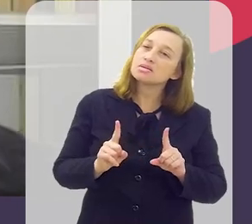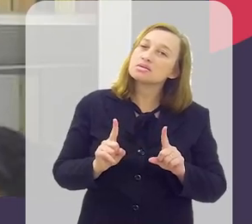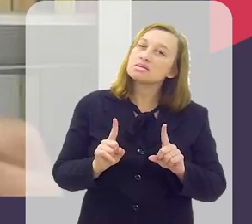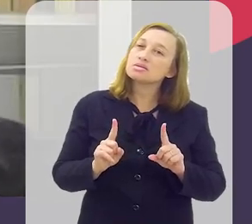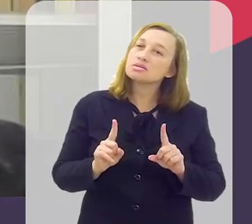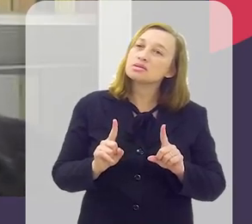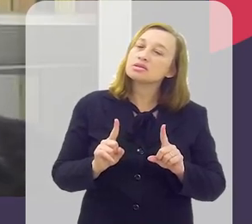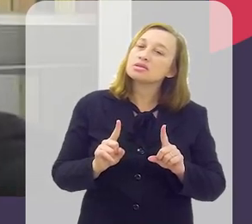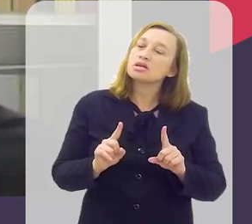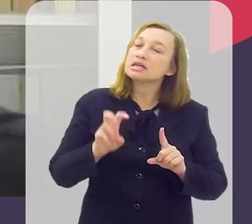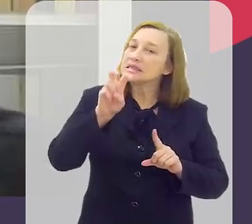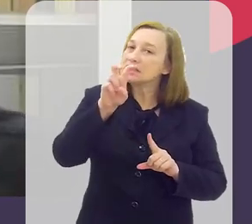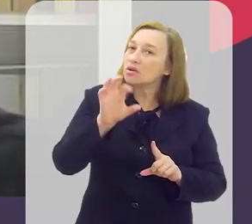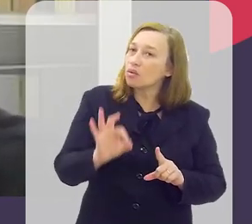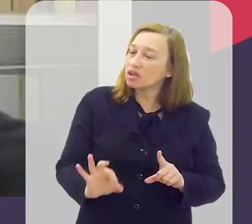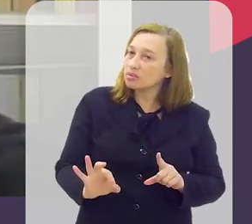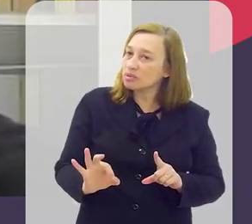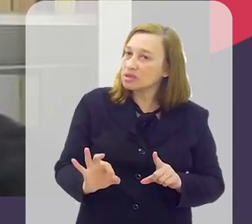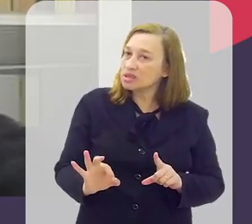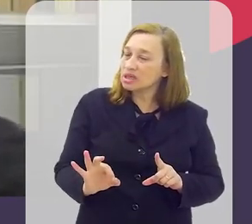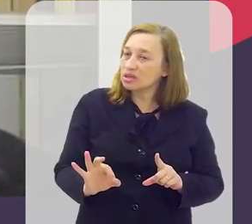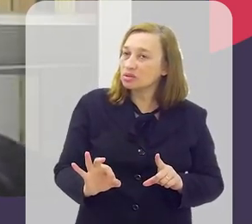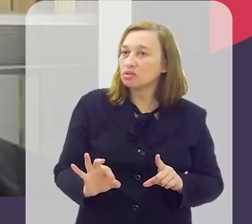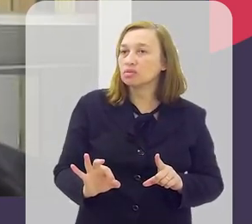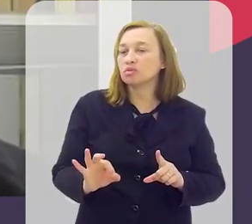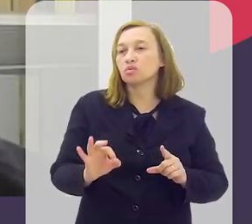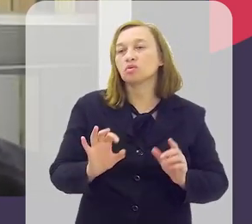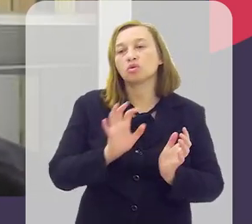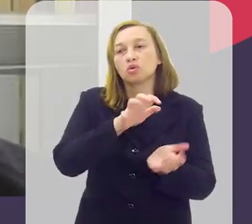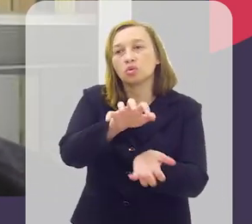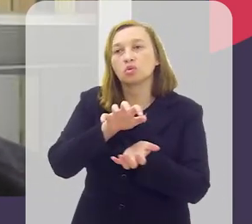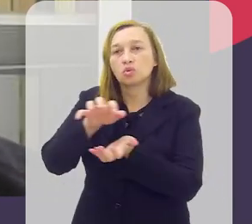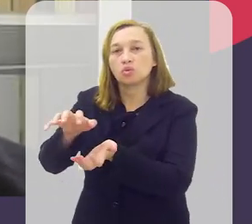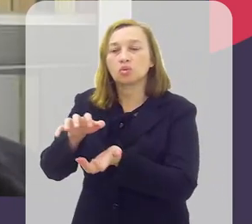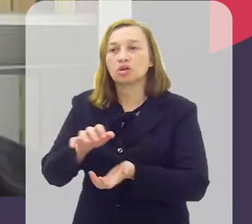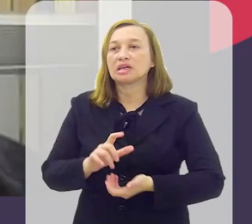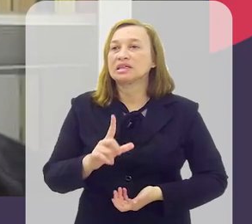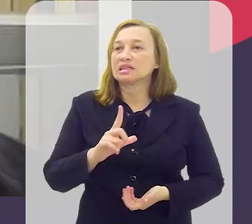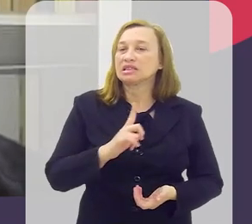mas 50, exatamente 50% dos entregadores tinha